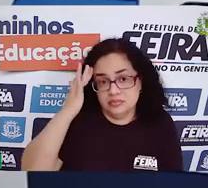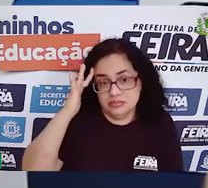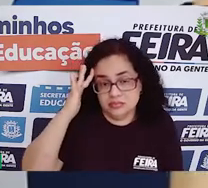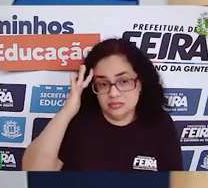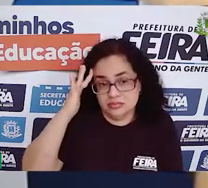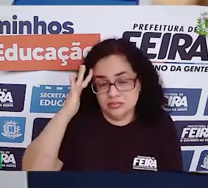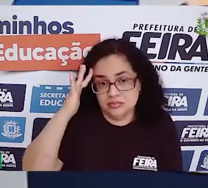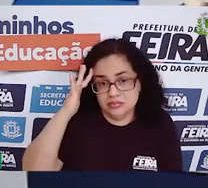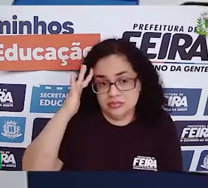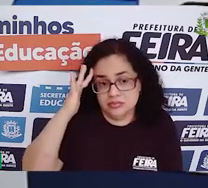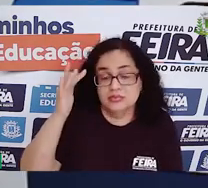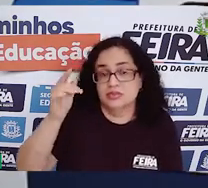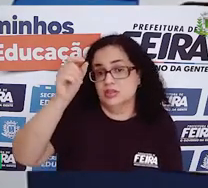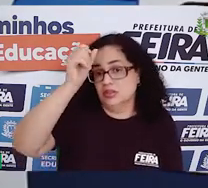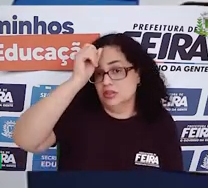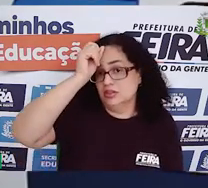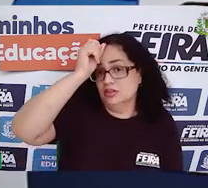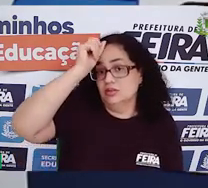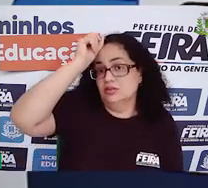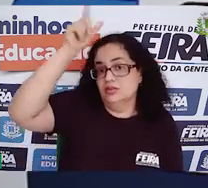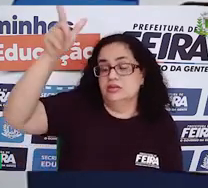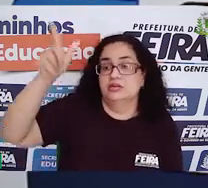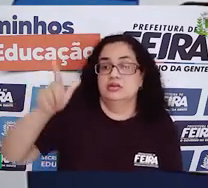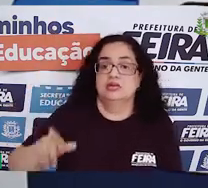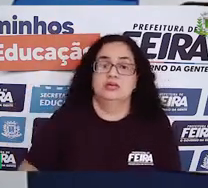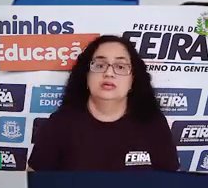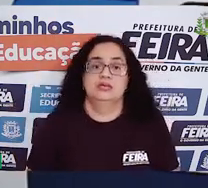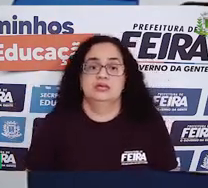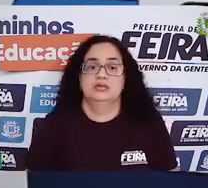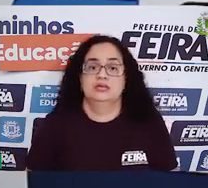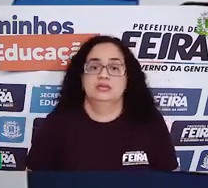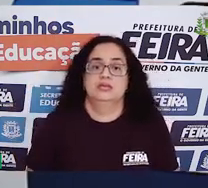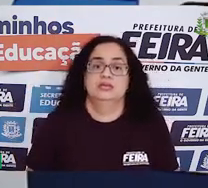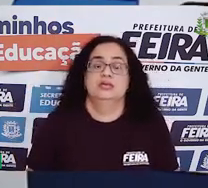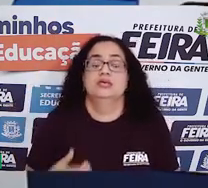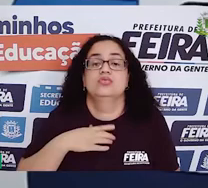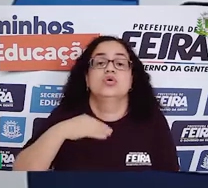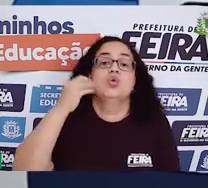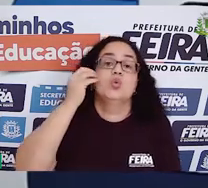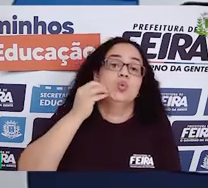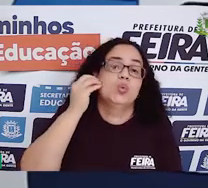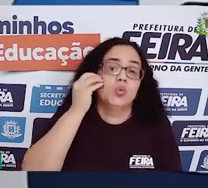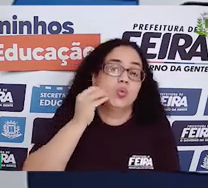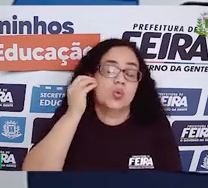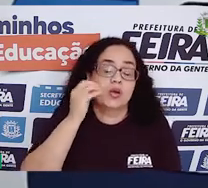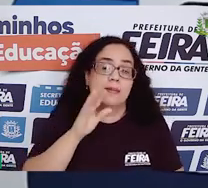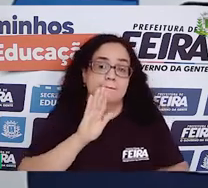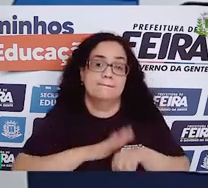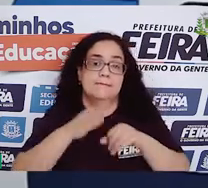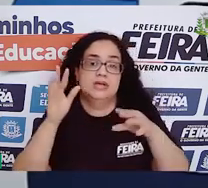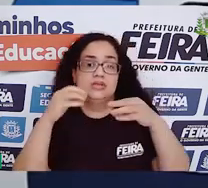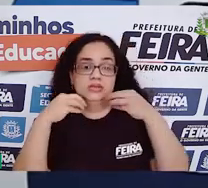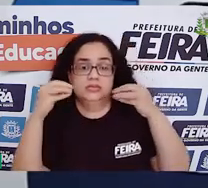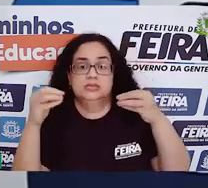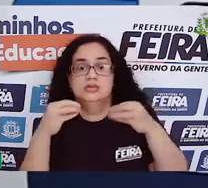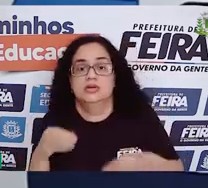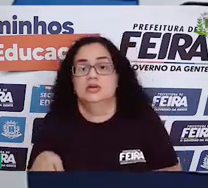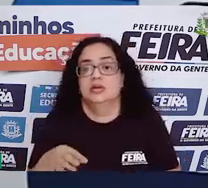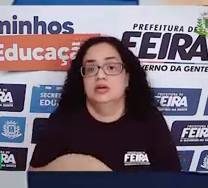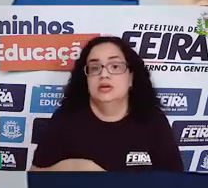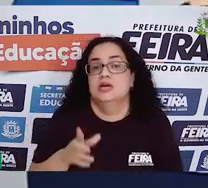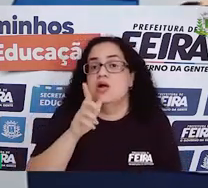aí têm a ideia, diante do que foi exposto, do que foi experimentado, que é mais flexível, a